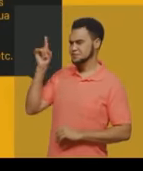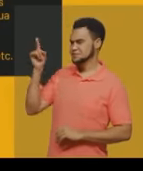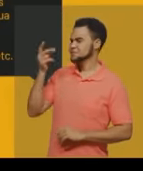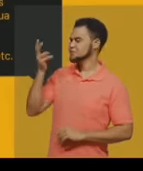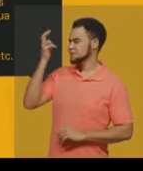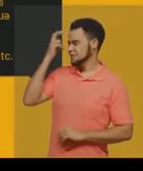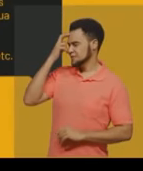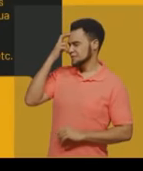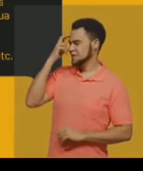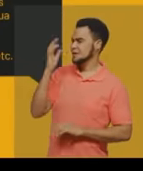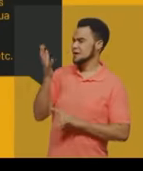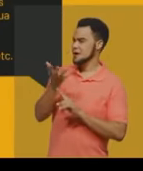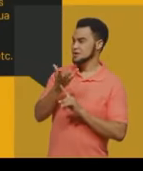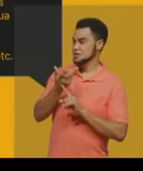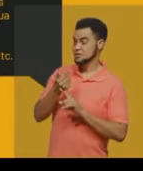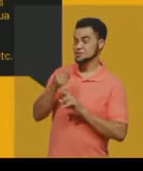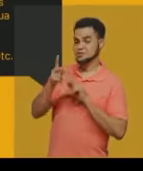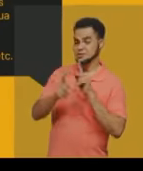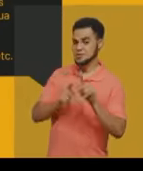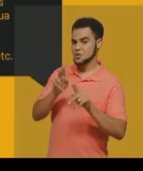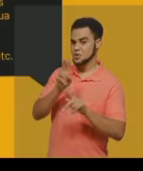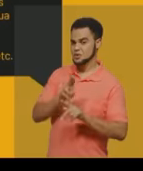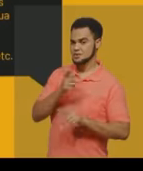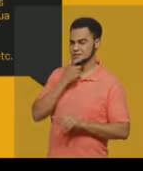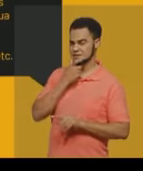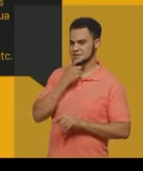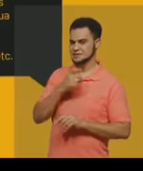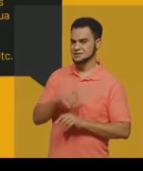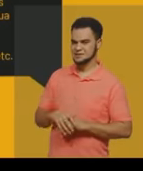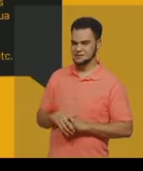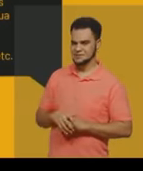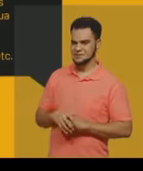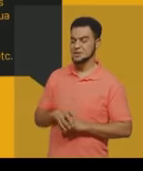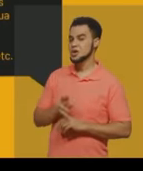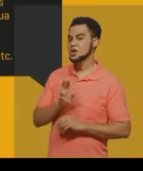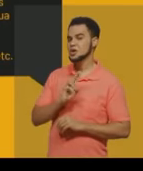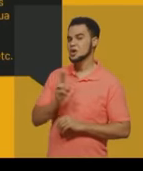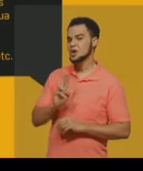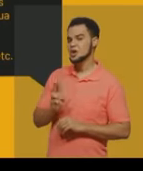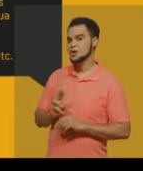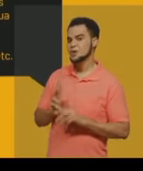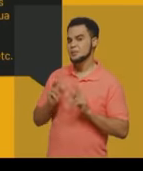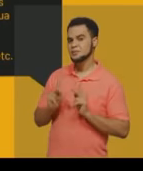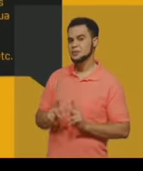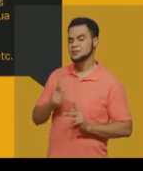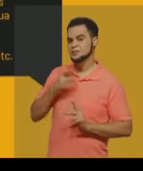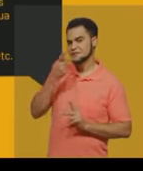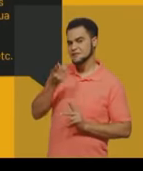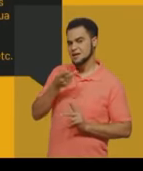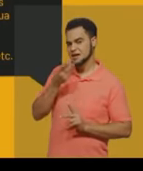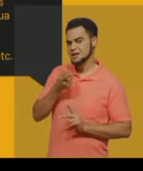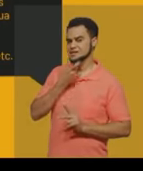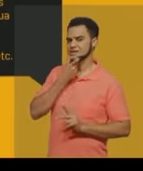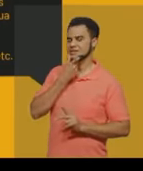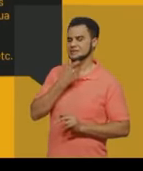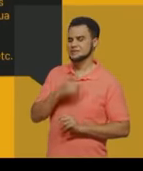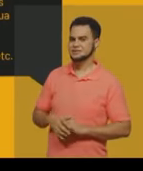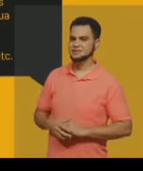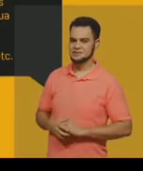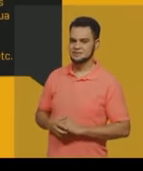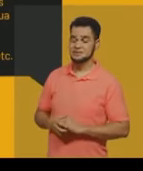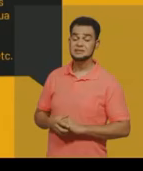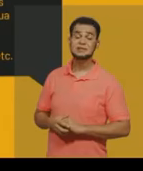dos usuários de língua inglesa. Aqui até coloquei, não dos falantes nativos de língua inglesa. Não é isso, não. É